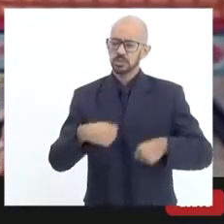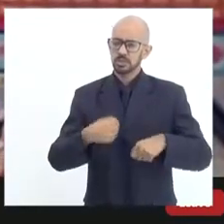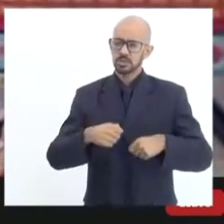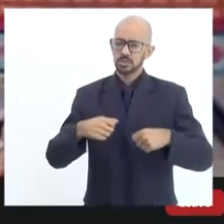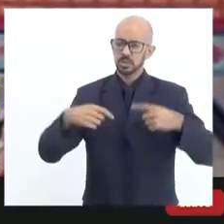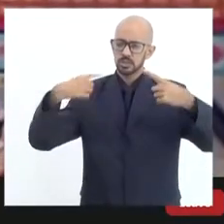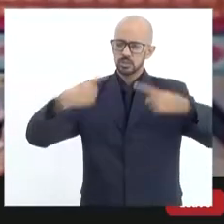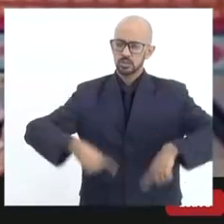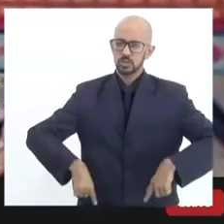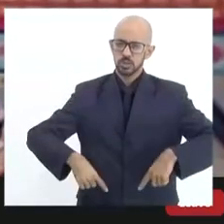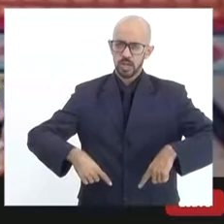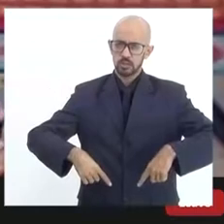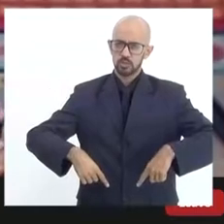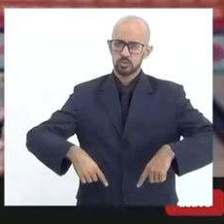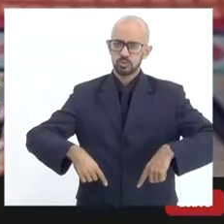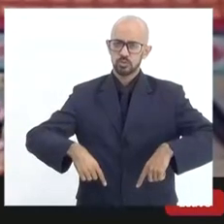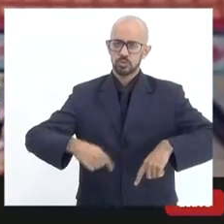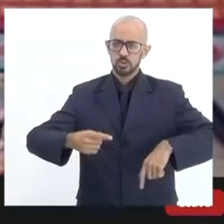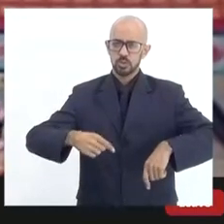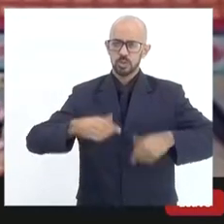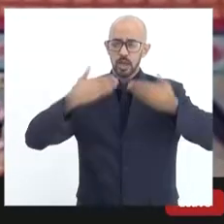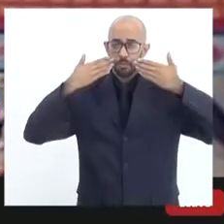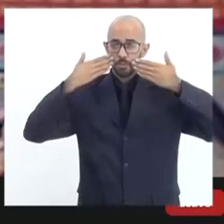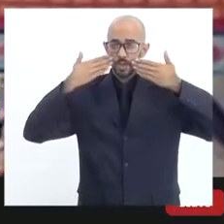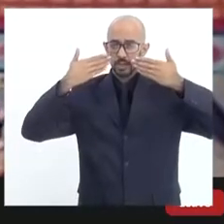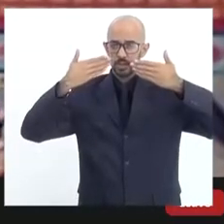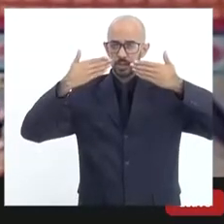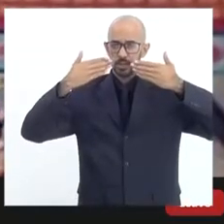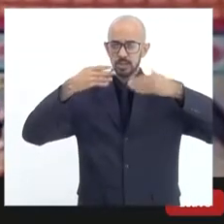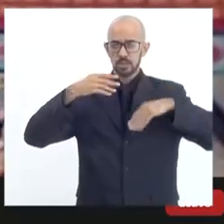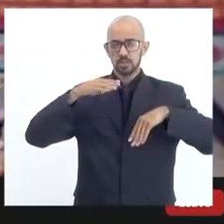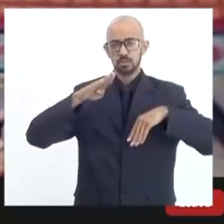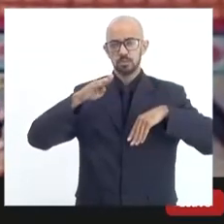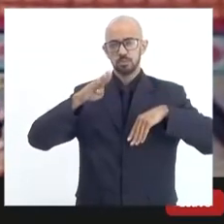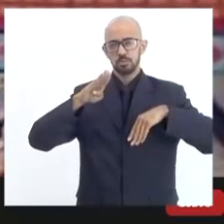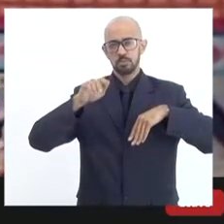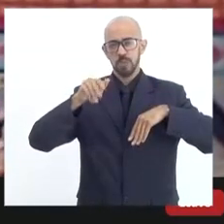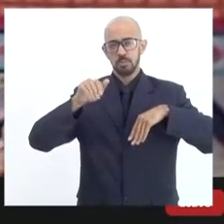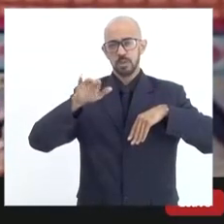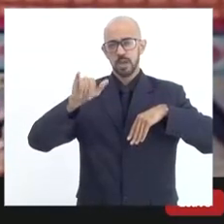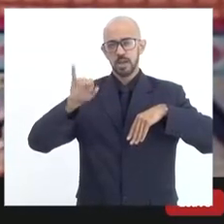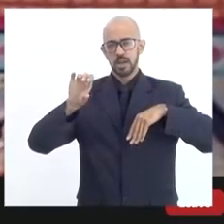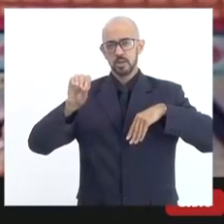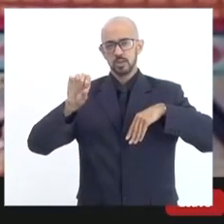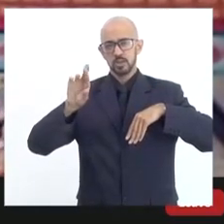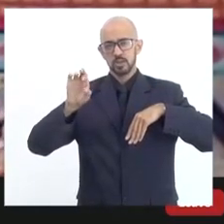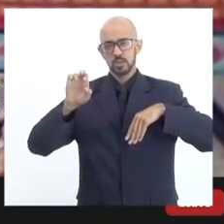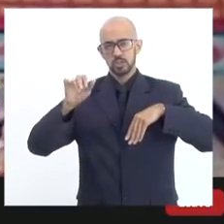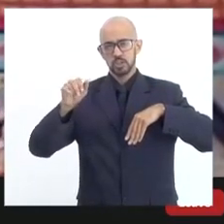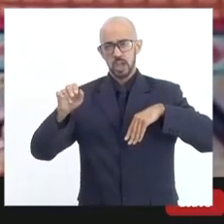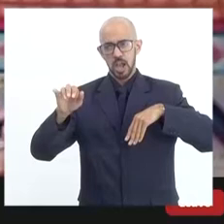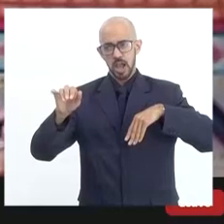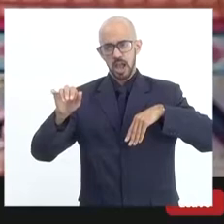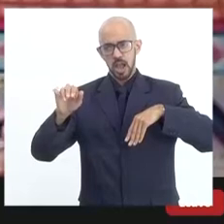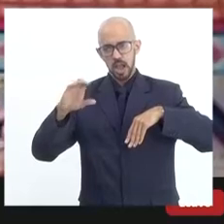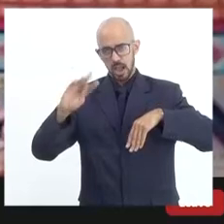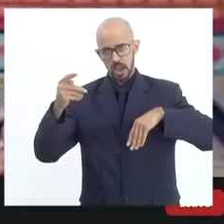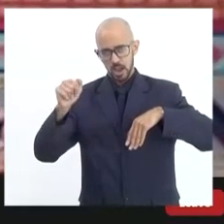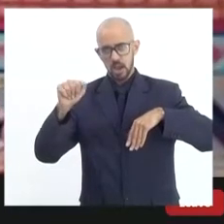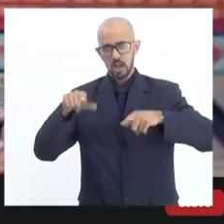disputados. E a presença do Babá Ivanir e da professora Estela